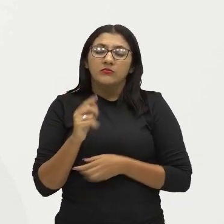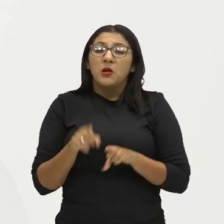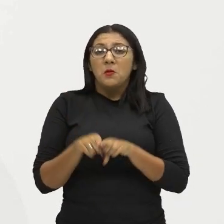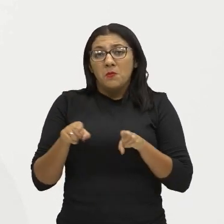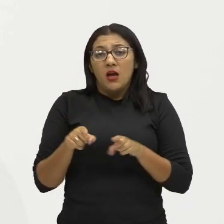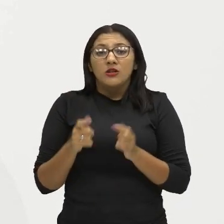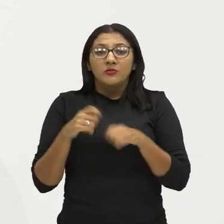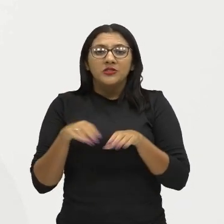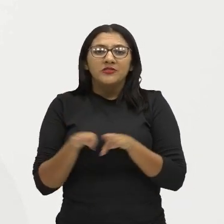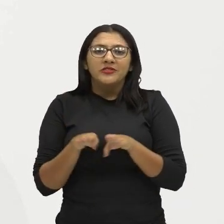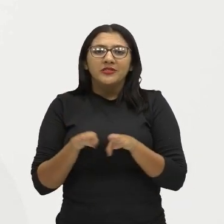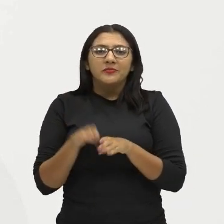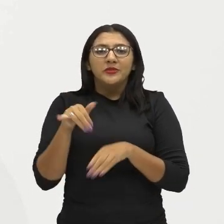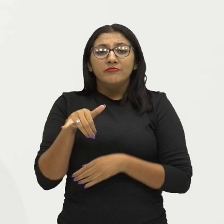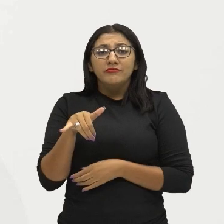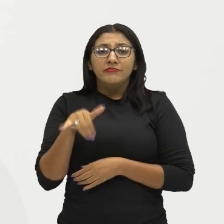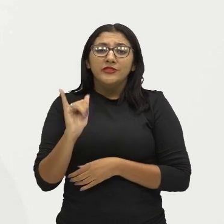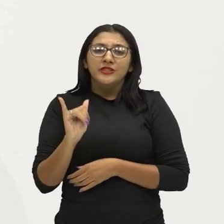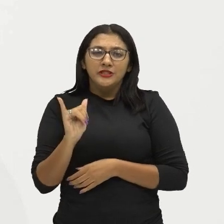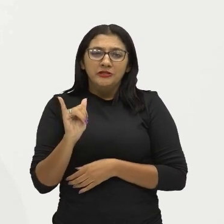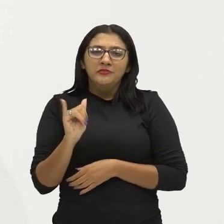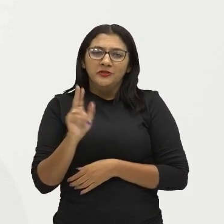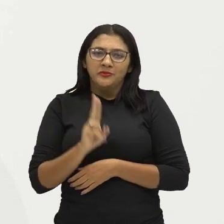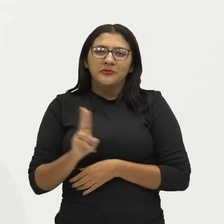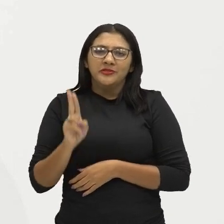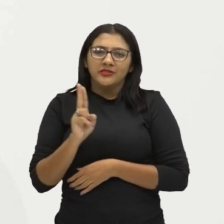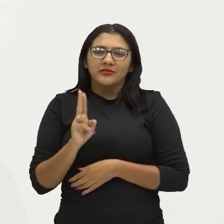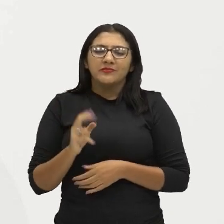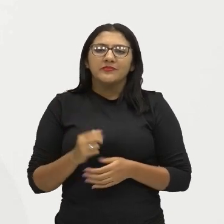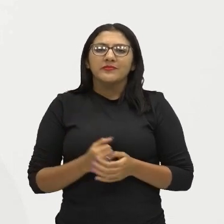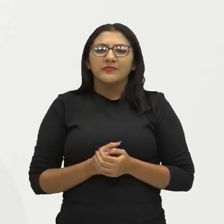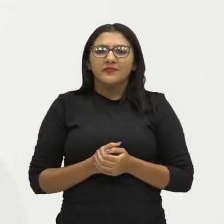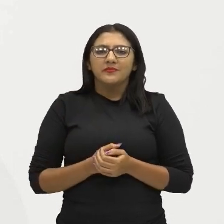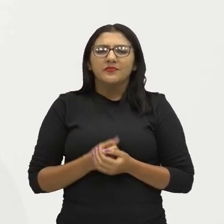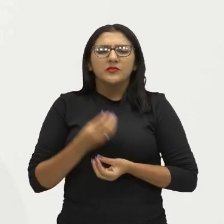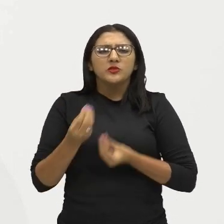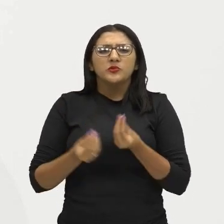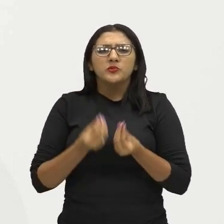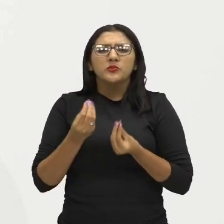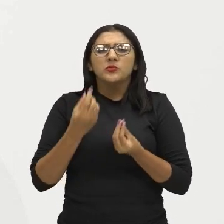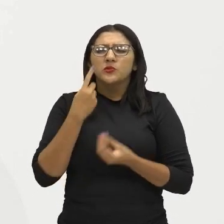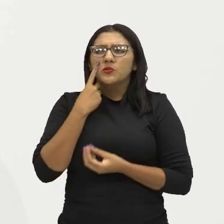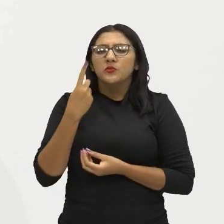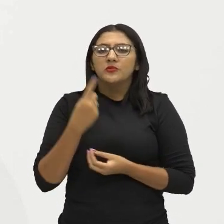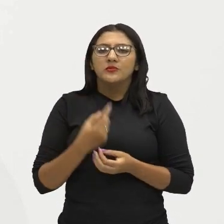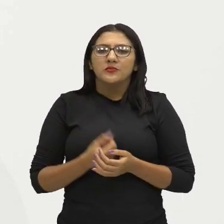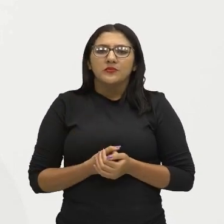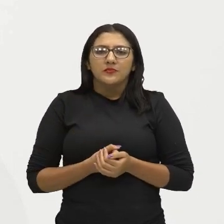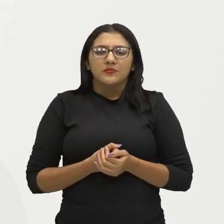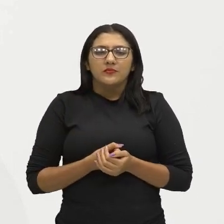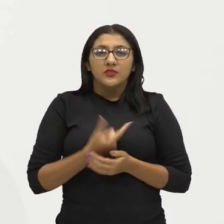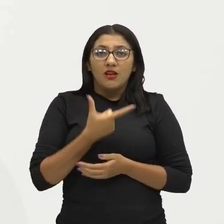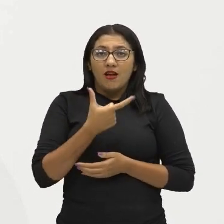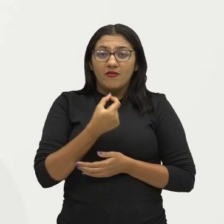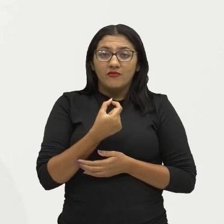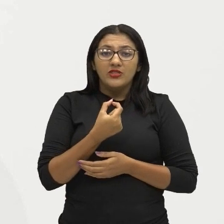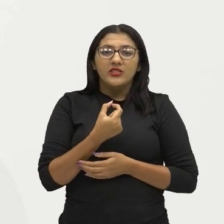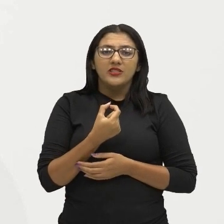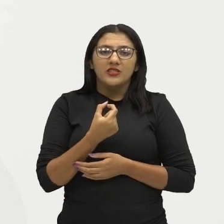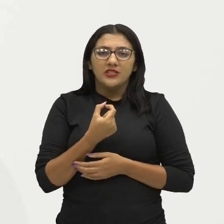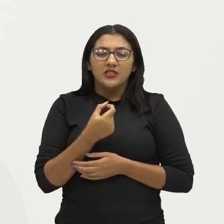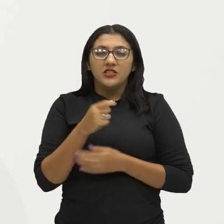poderia utilizar o Y, 24 por hora, né? Então, como é que vai ficar a modelagem? Olha, 20